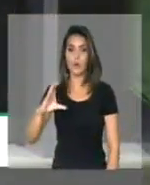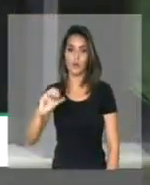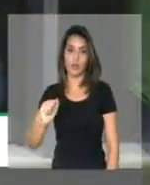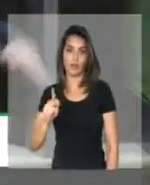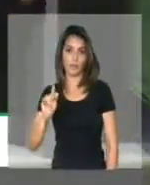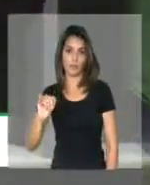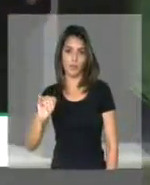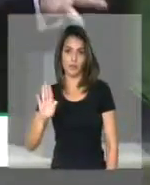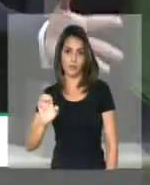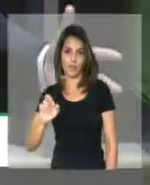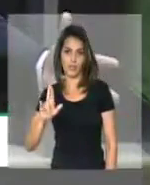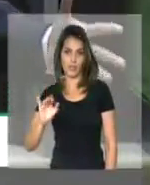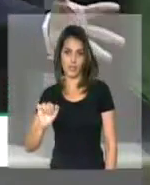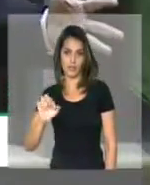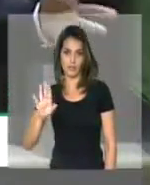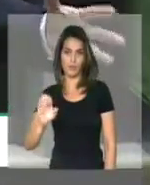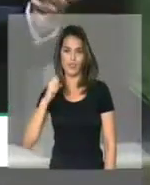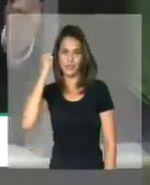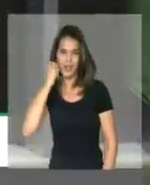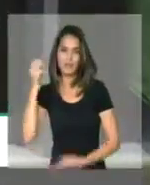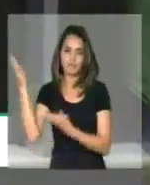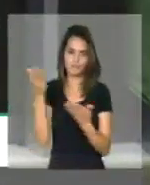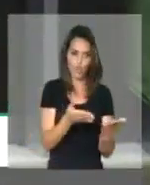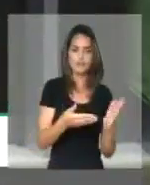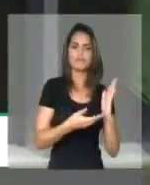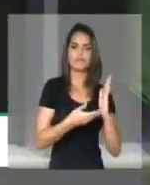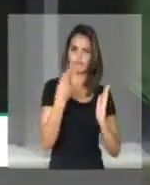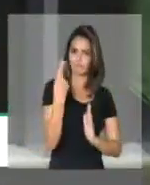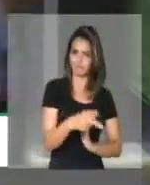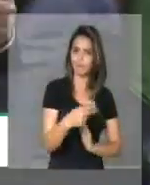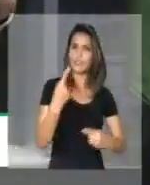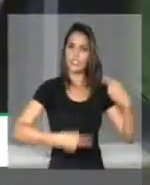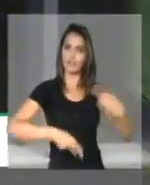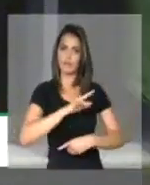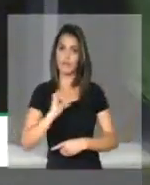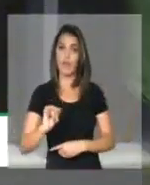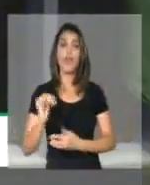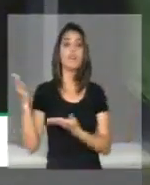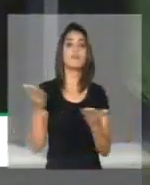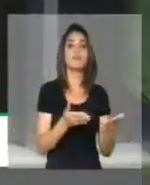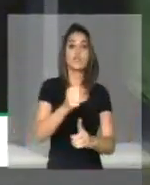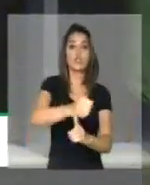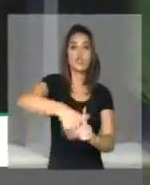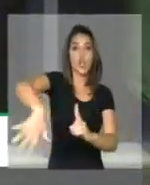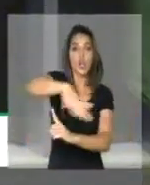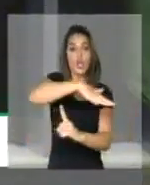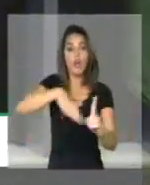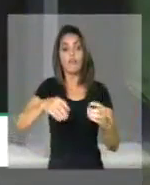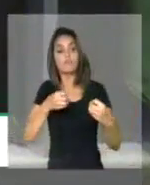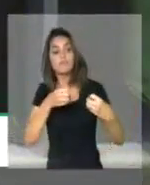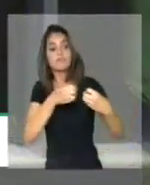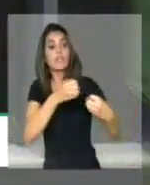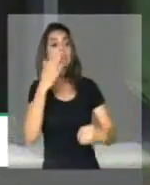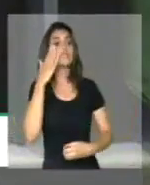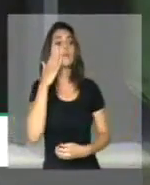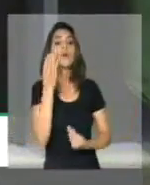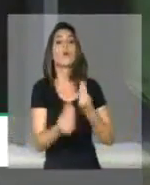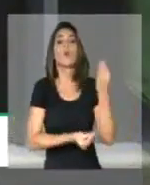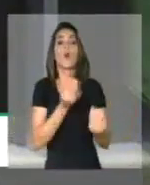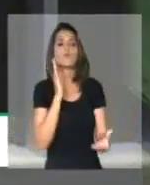quê? Prevê trazer a sociedade civil para próximo do acompanhamento da execução